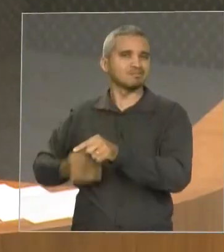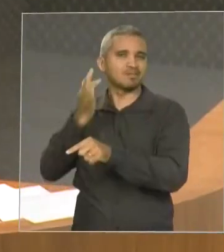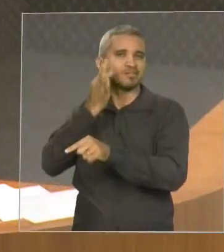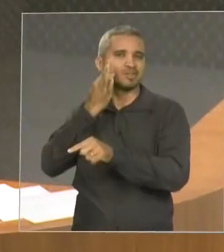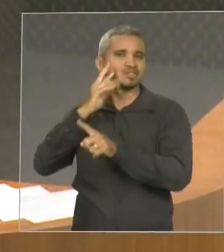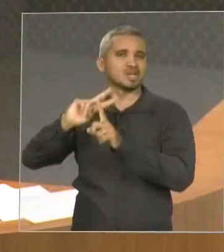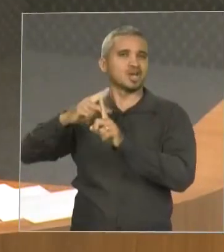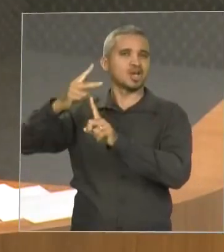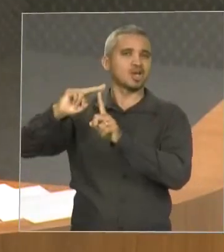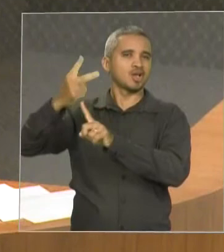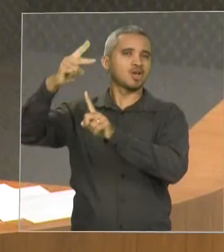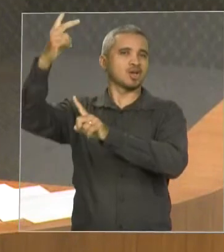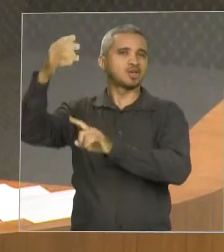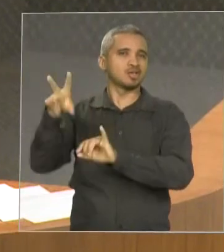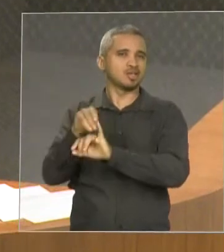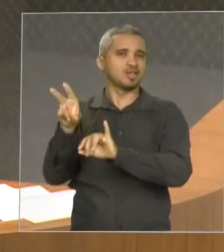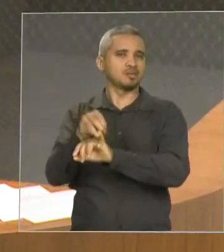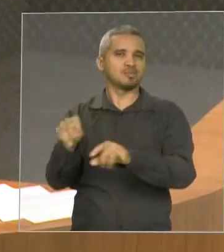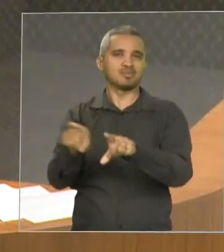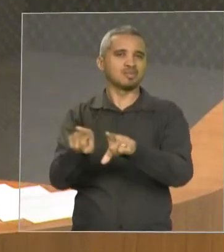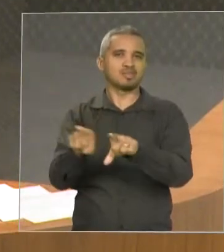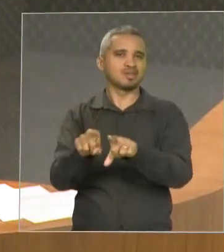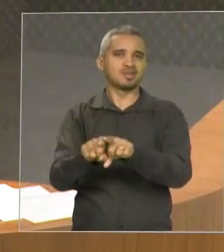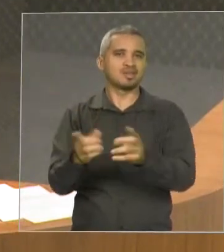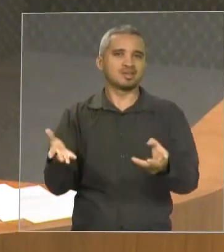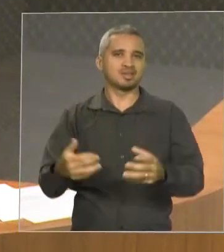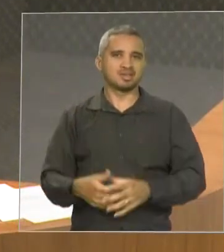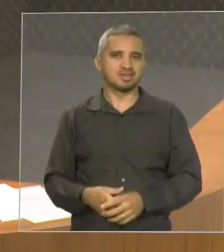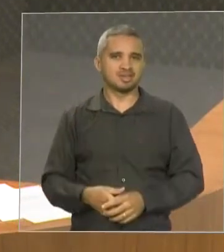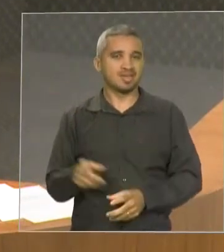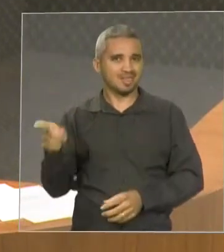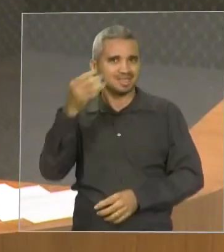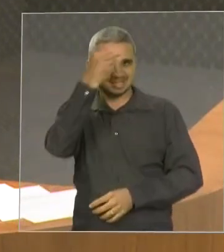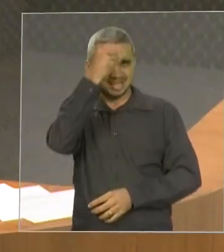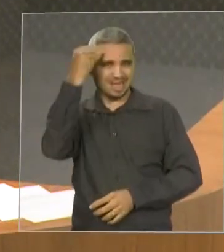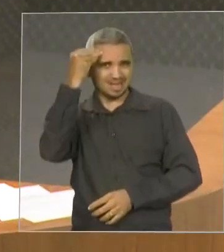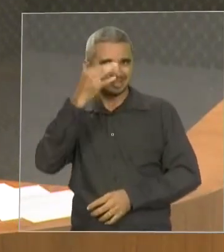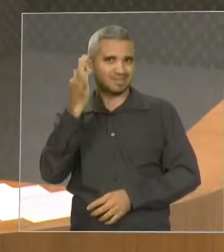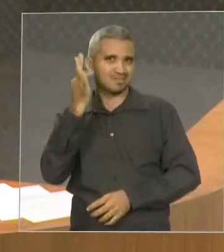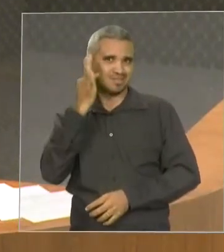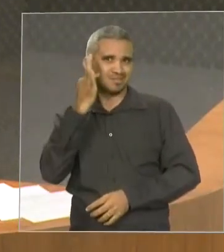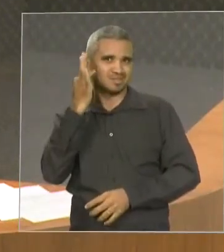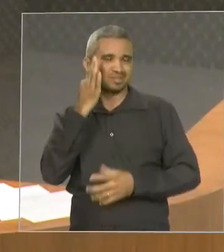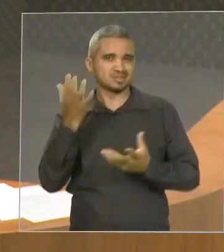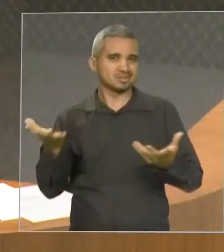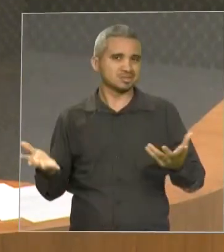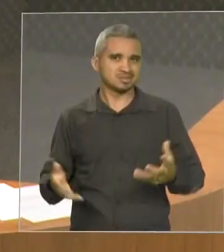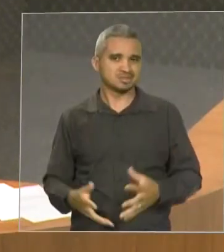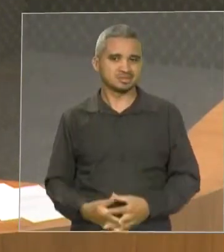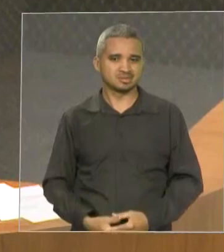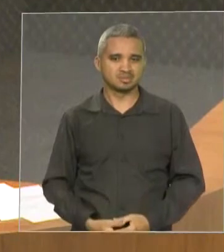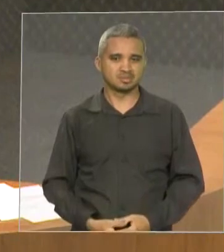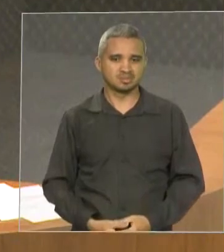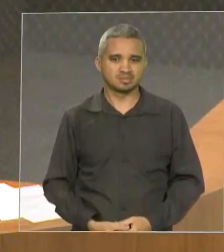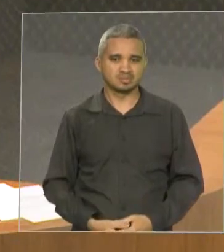o combustível esse ano, né? Ele esquece tudo. Deputado André, conclua, por gentileza.